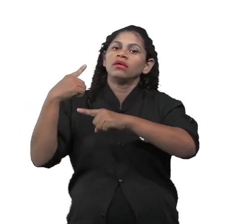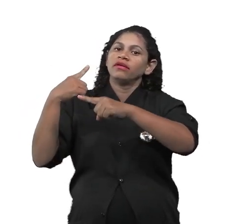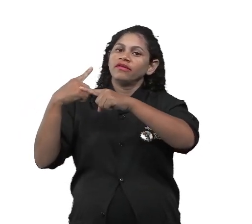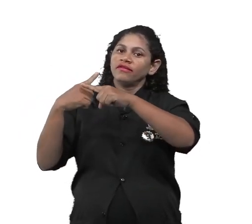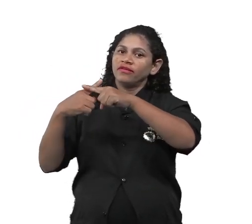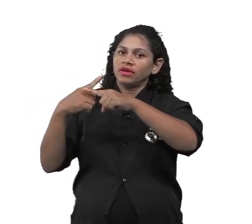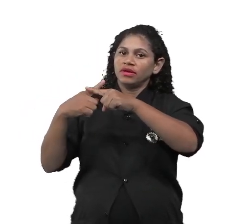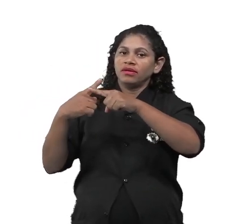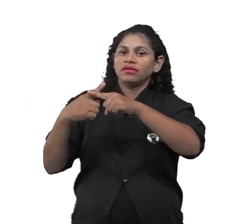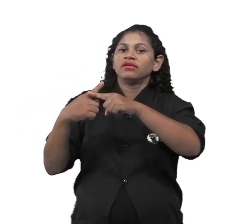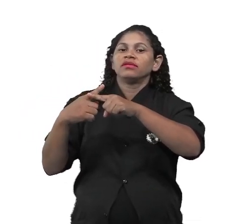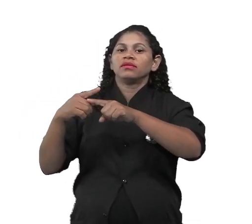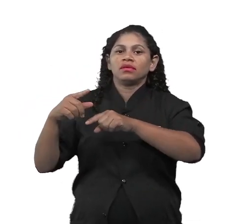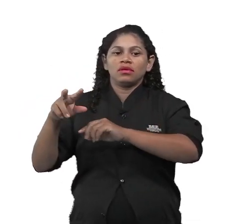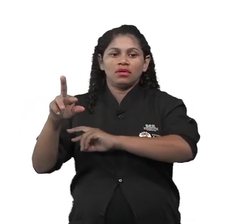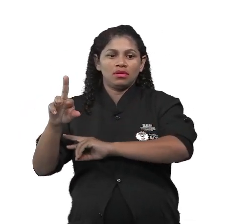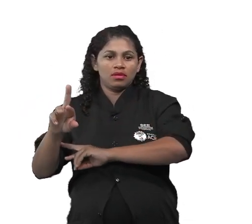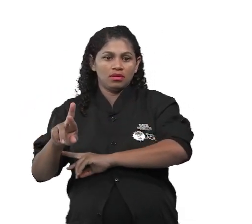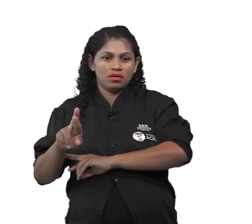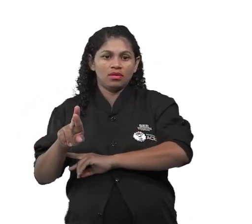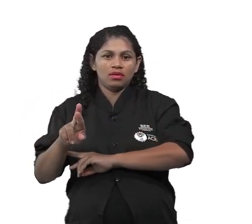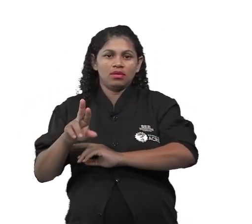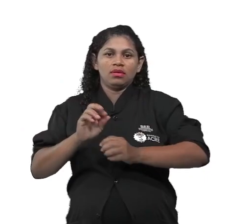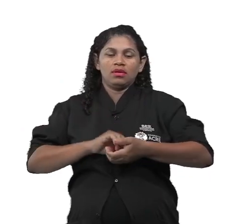Se você fizer essas contas, colocando essas